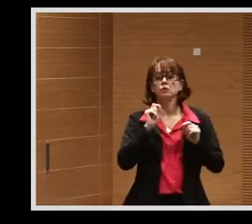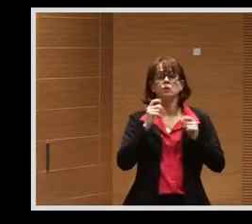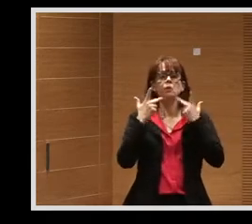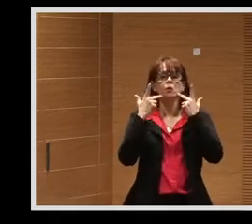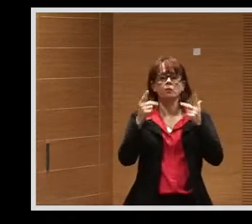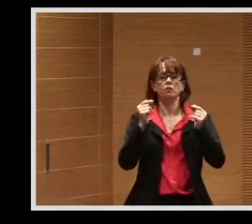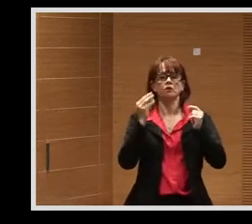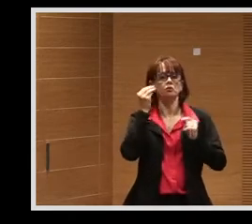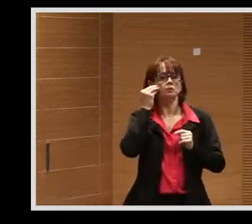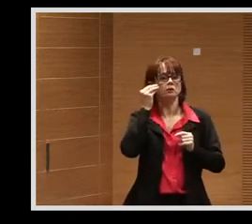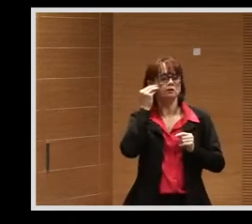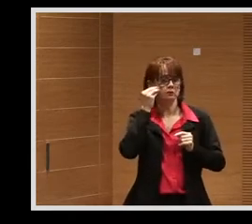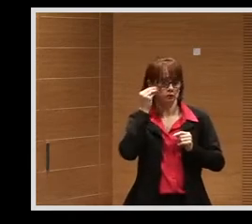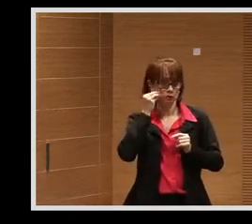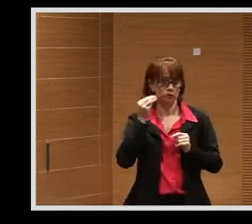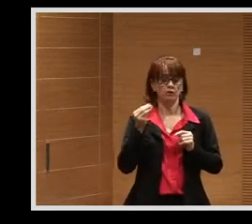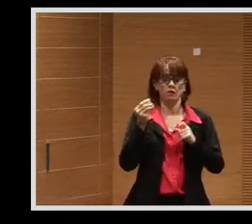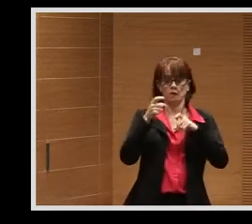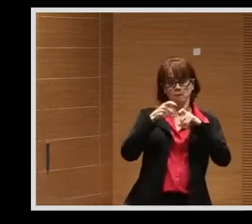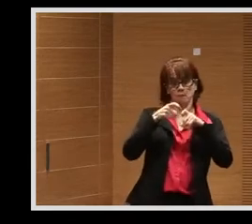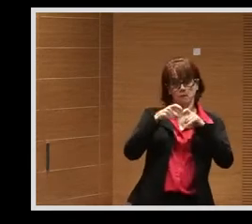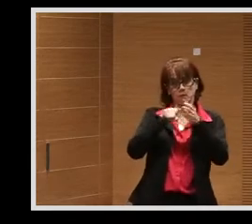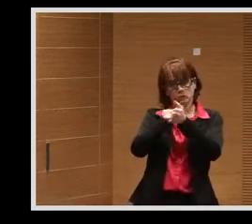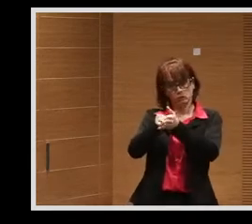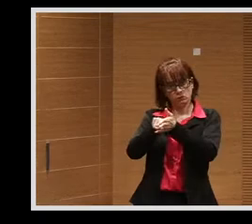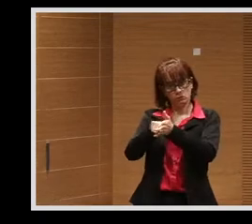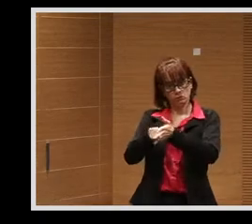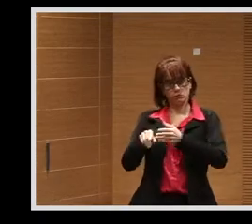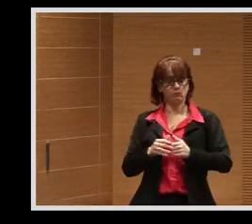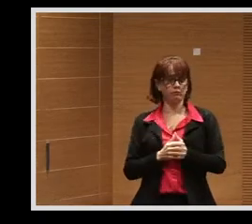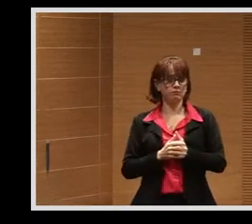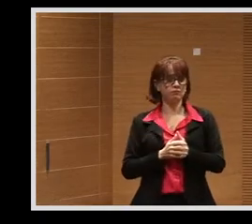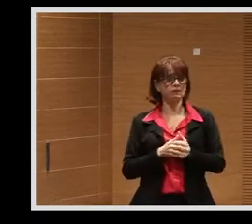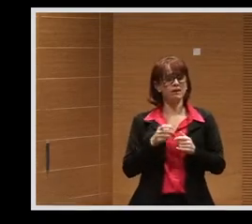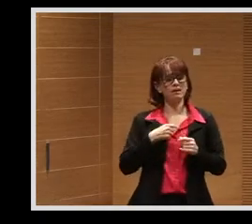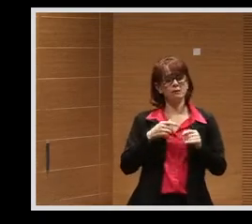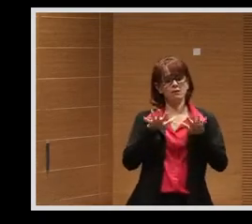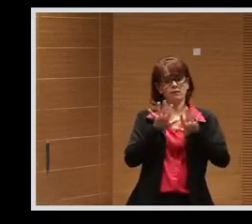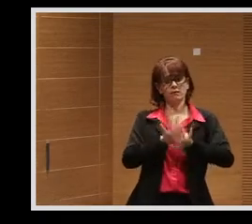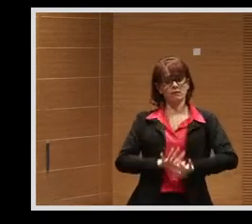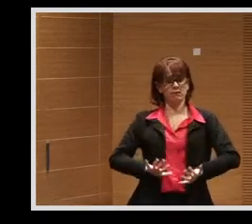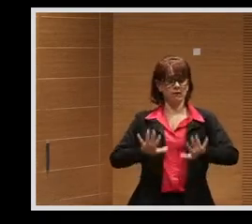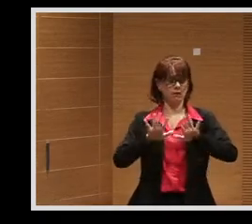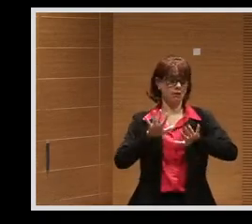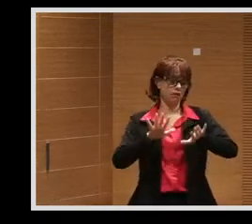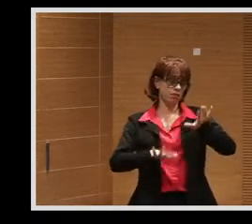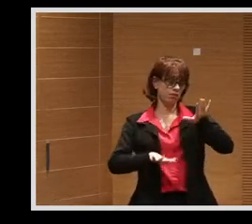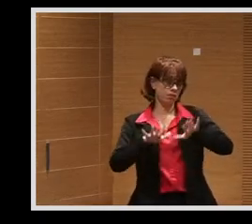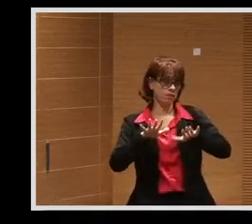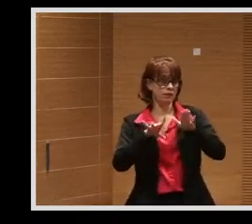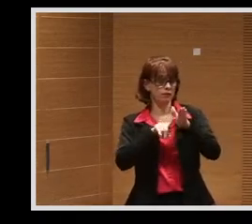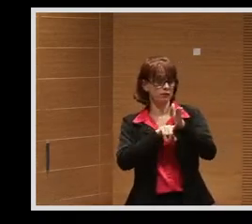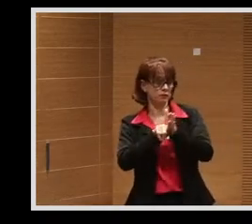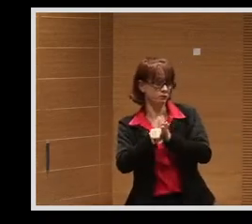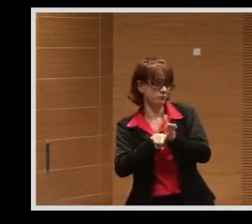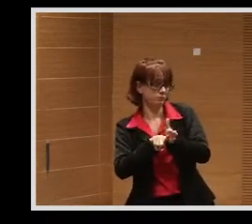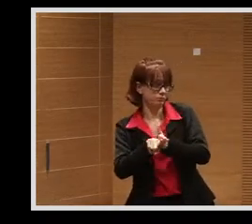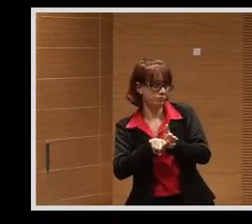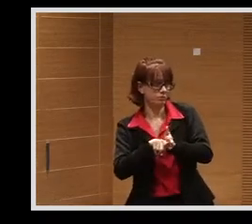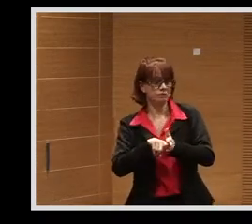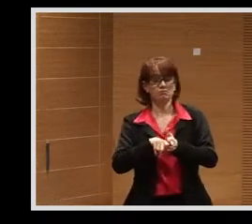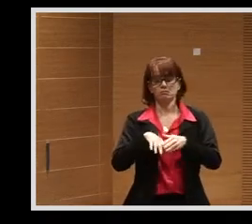essa expectativa por medicações e exames, era um negócio meio vago, assim, ah, talvez um exame,